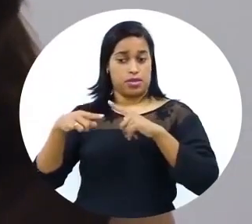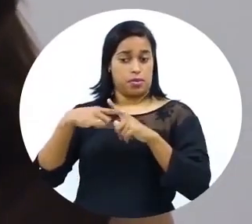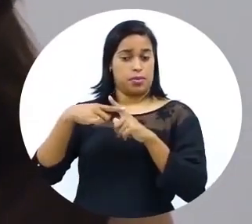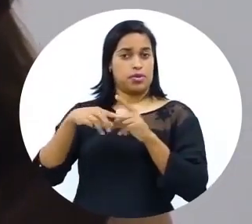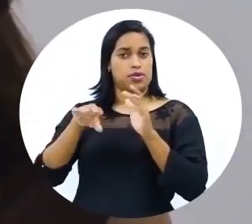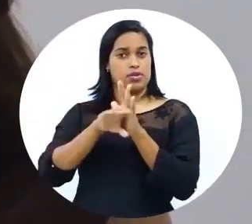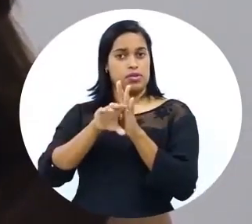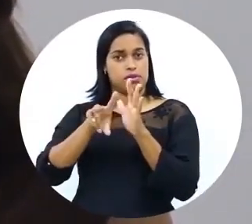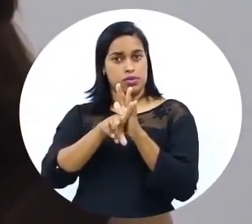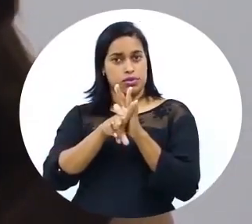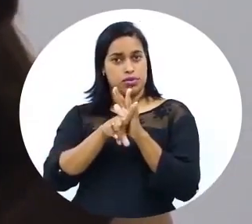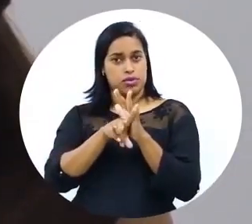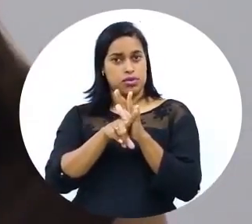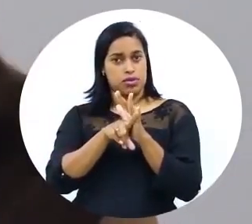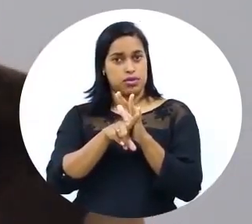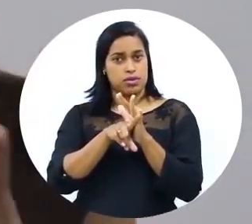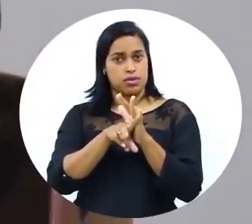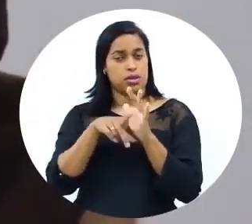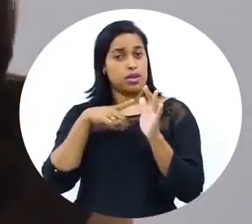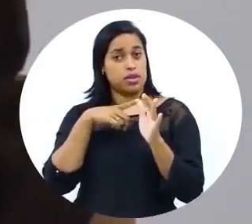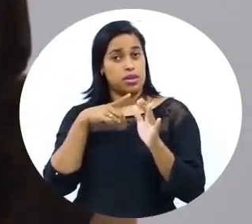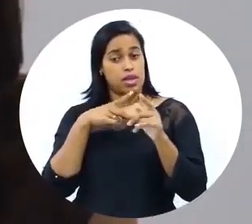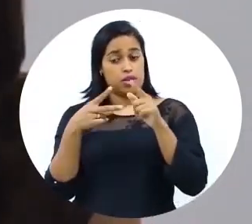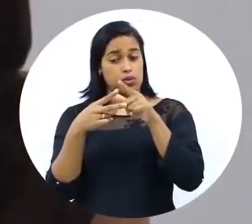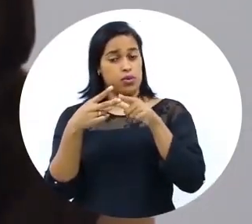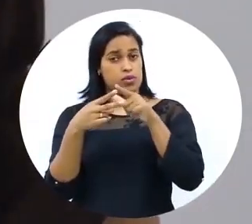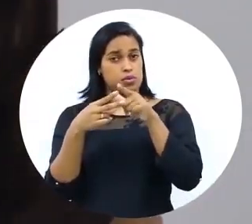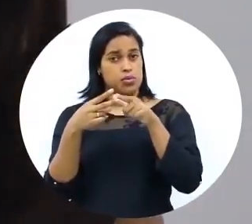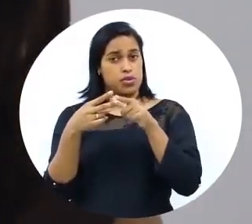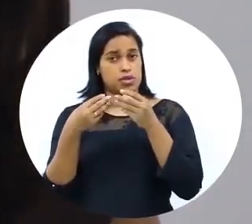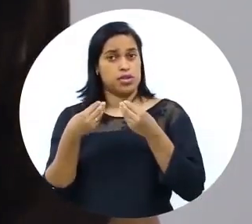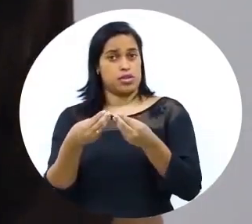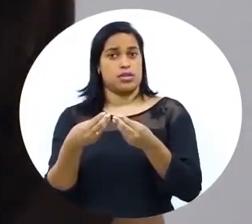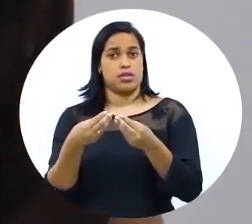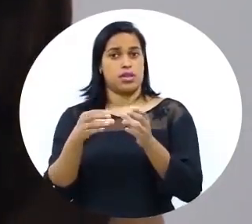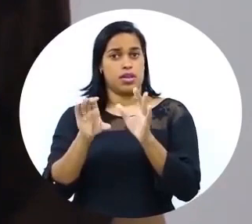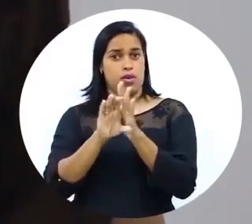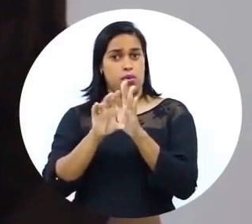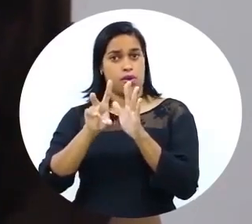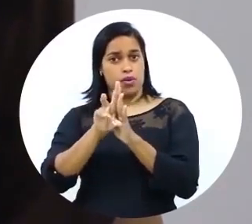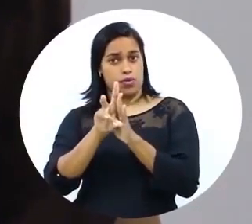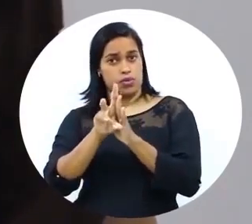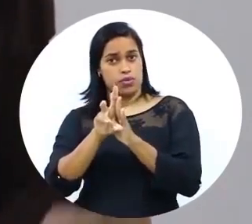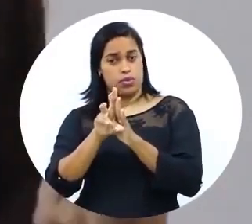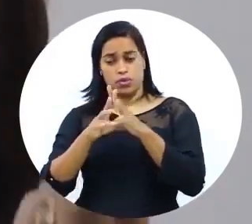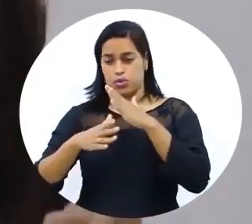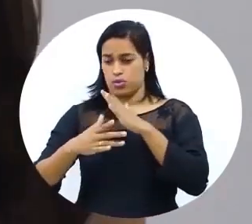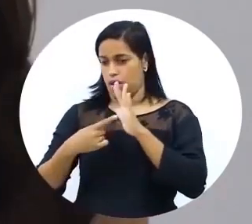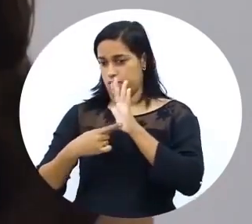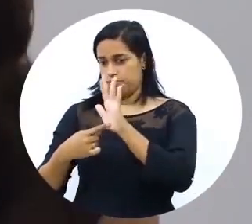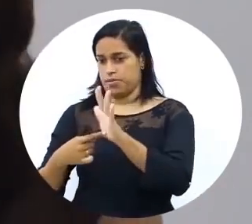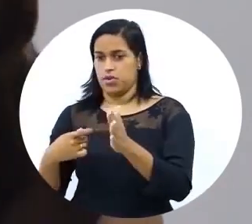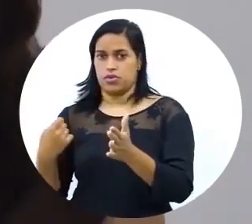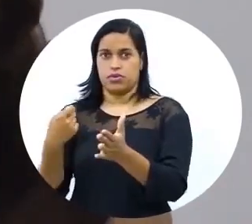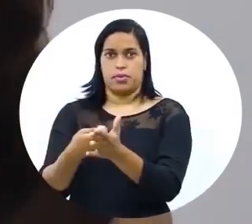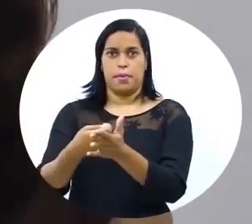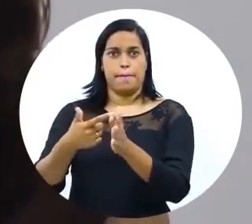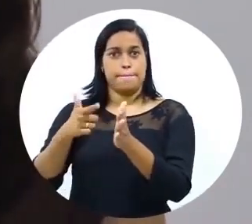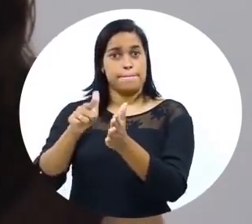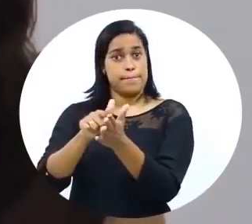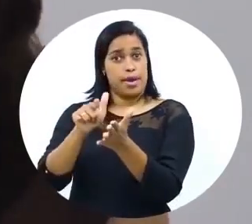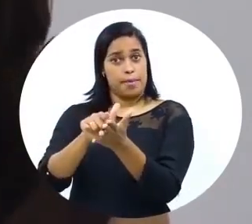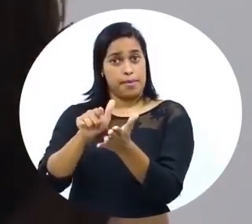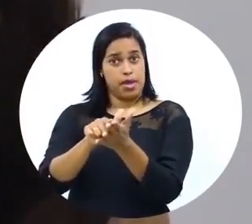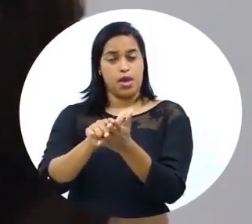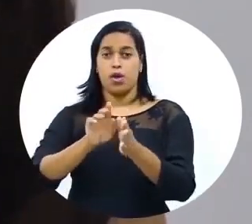positivamente sobre os currículos, existem 2 maneiras de a gente entregar o currículo, né? A gente entregando o currículo fisicamente, aquele no papel, a gente tem que